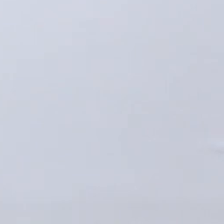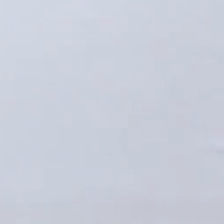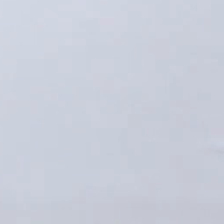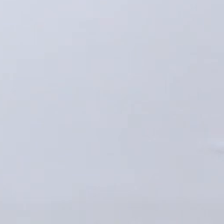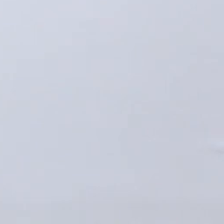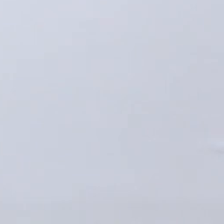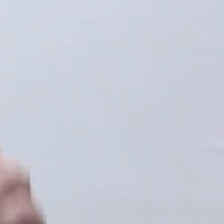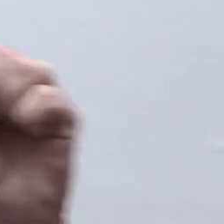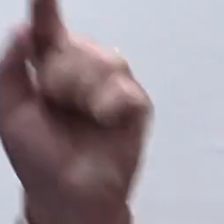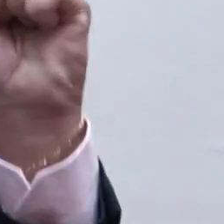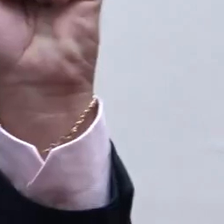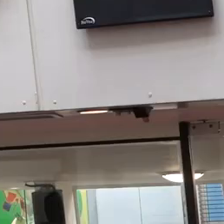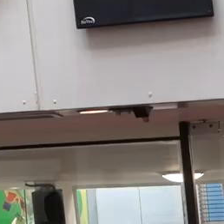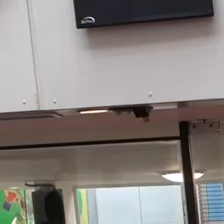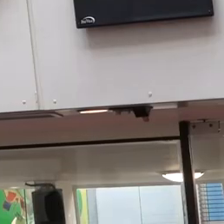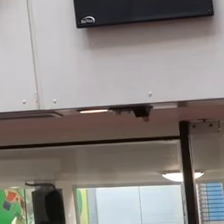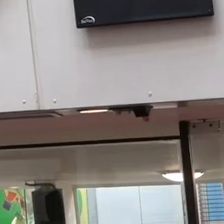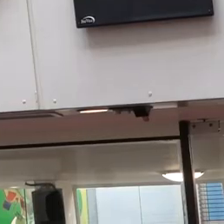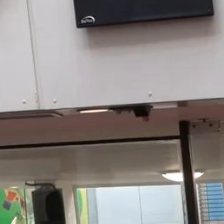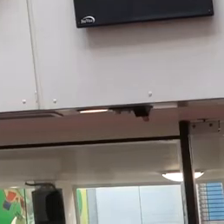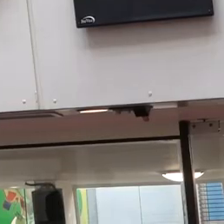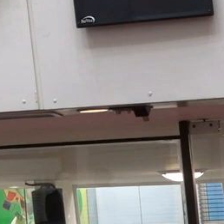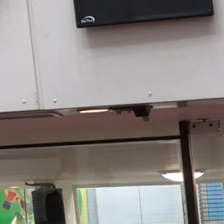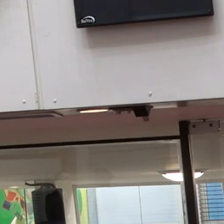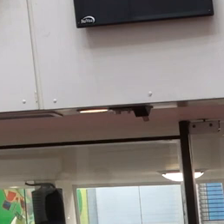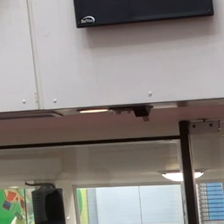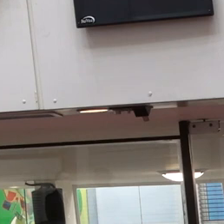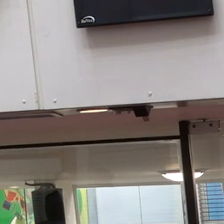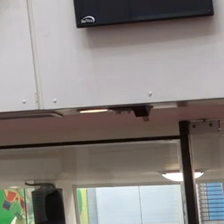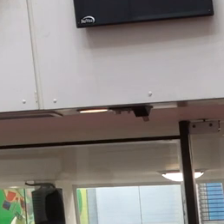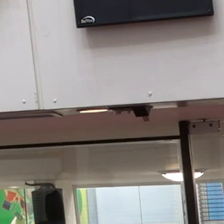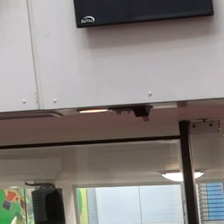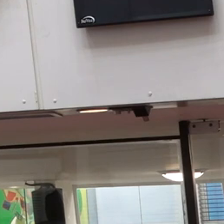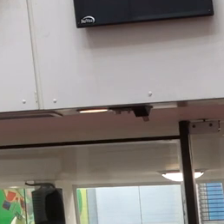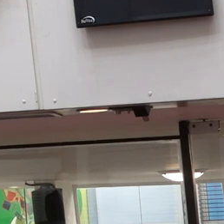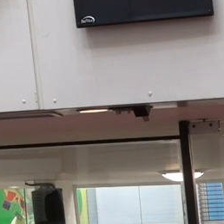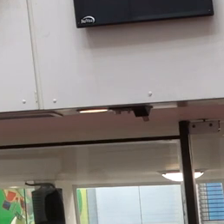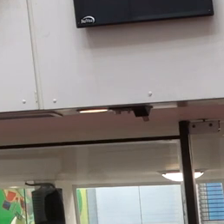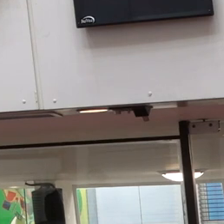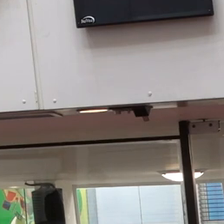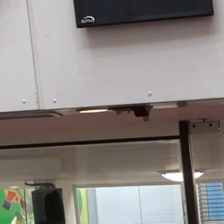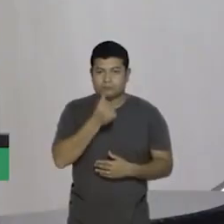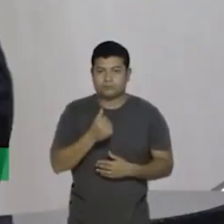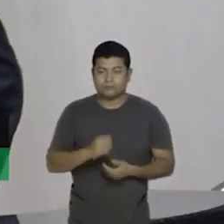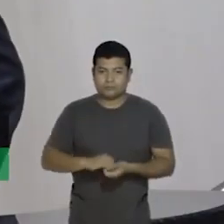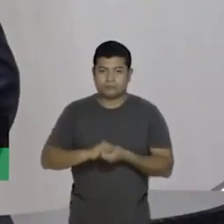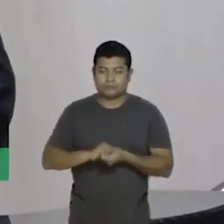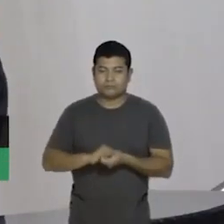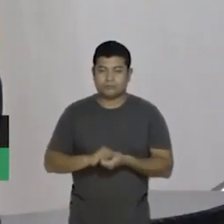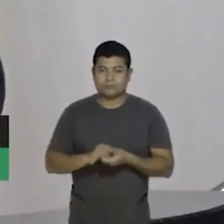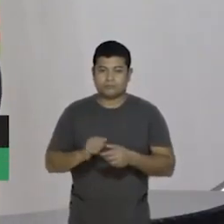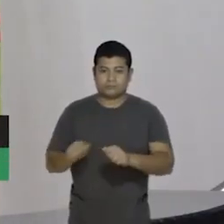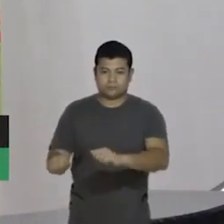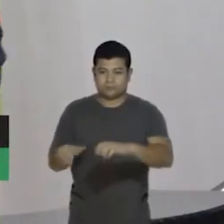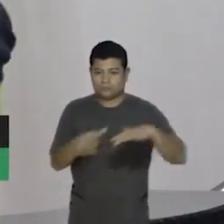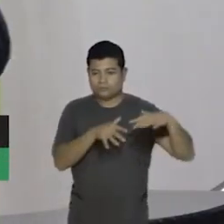eles compareceram a Assembleia Legislativa para pedir a nomeação para os cargos